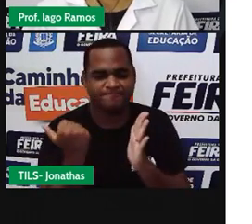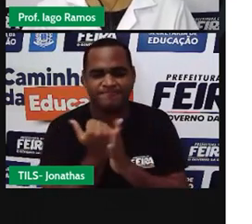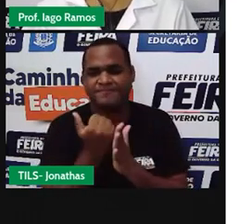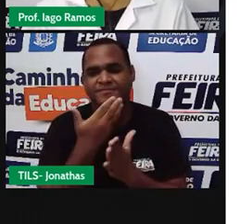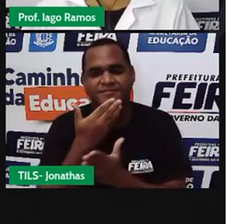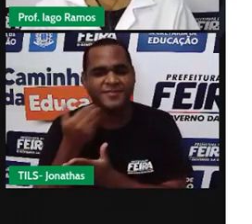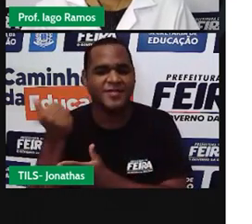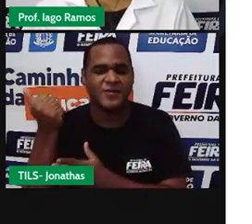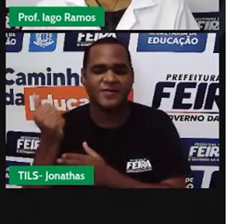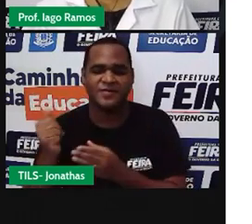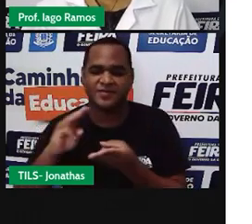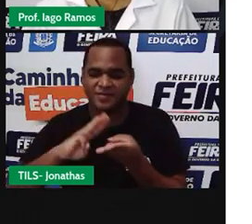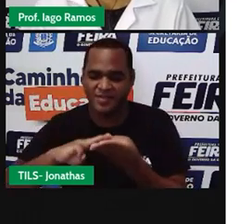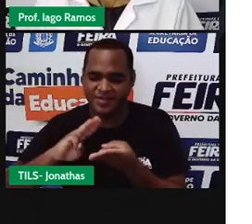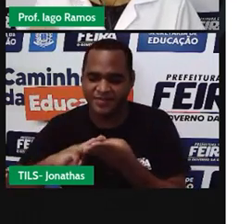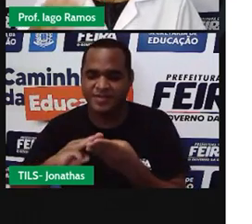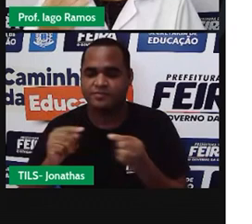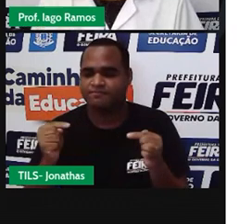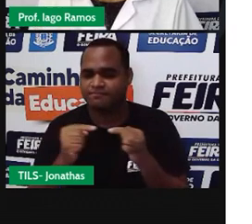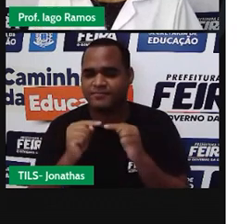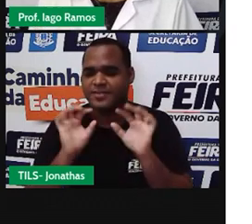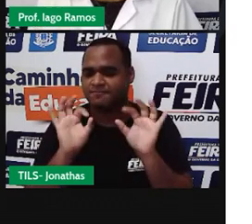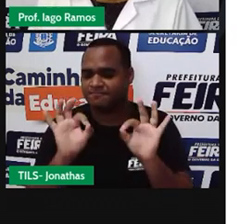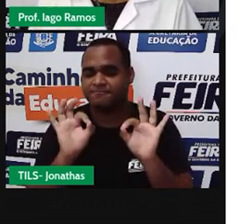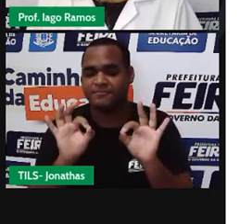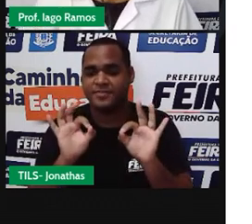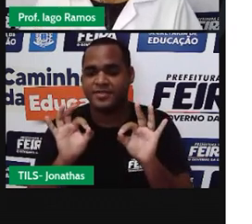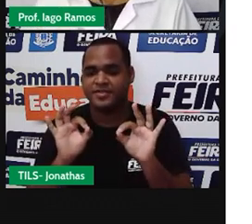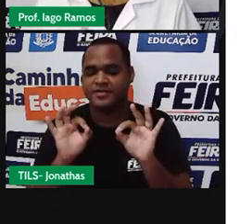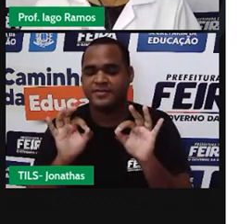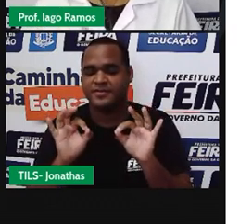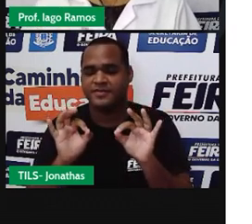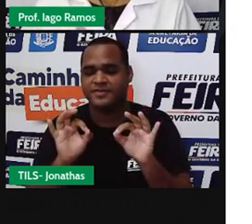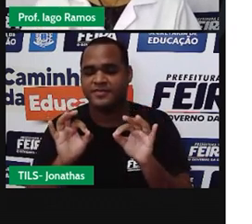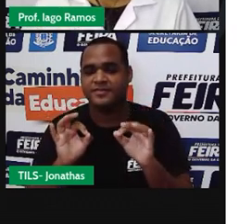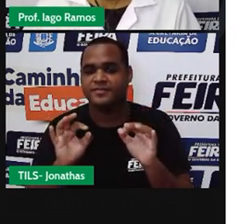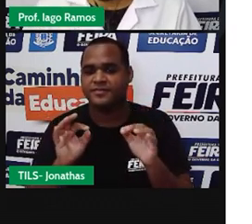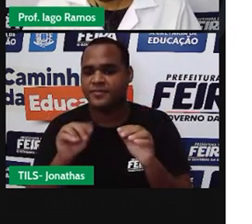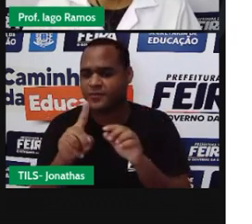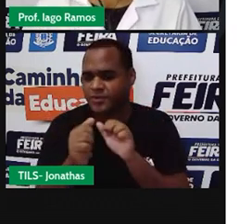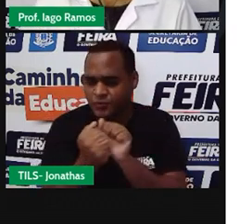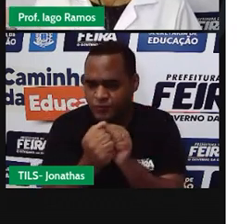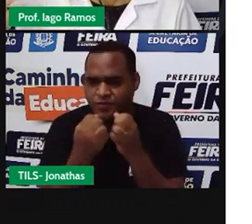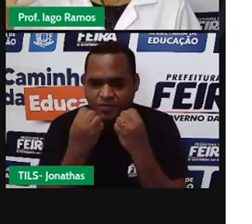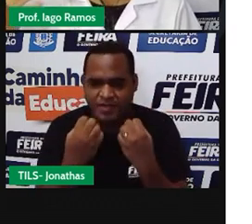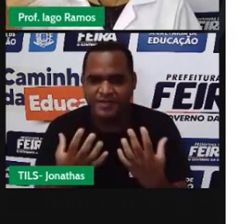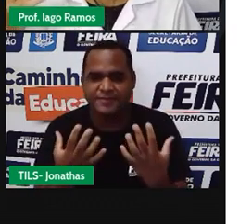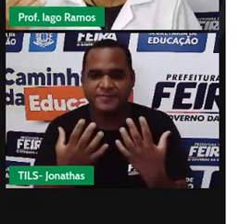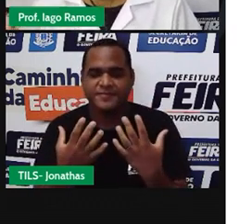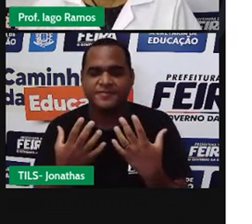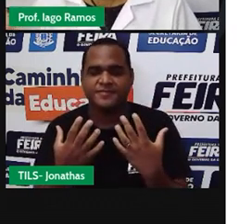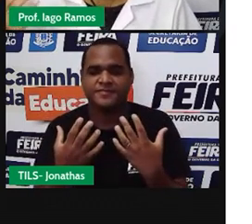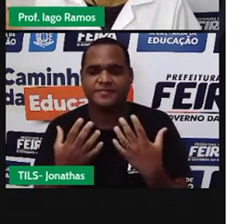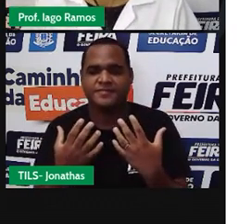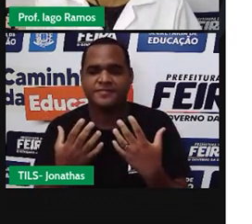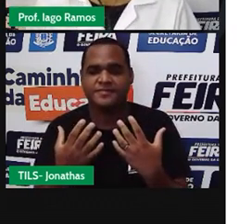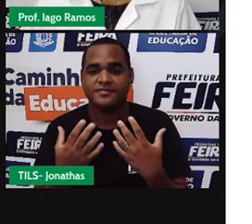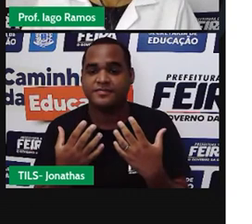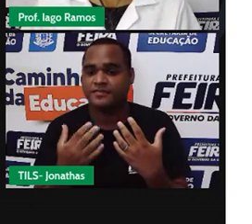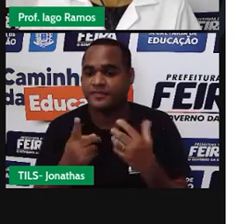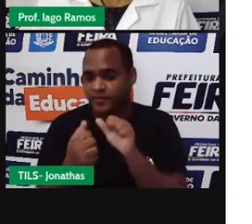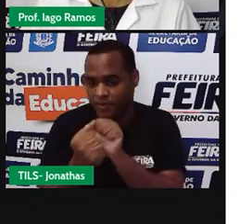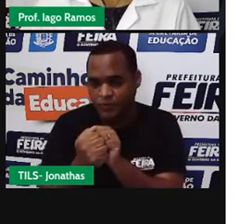melhor maneira possível tudo bem com você Tudo bem comigo espero que esteja bem